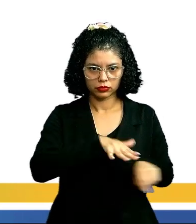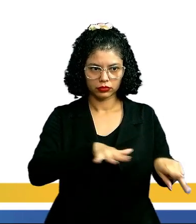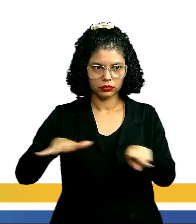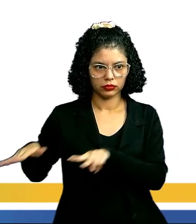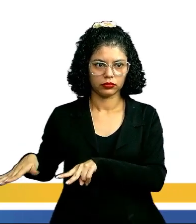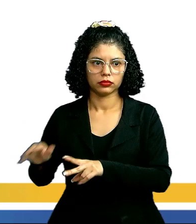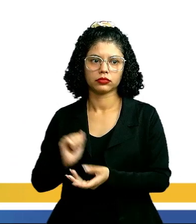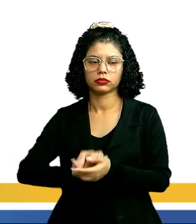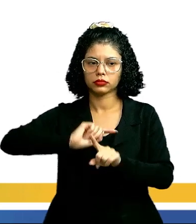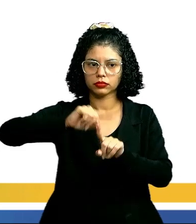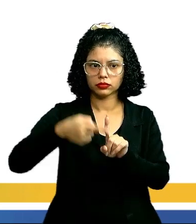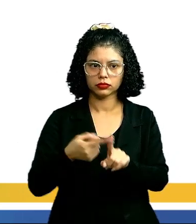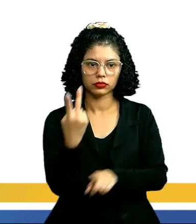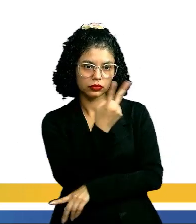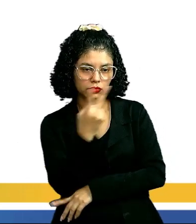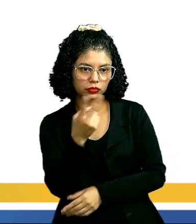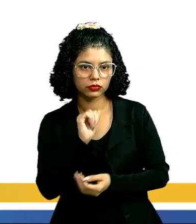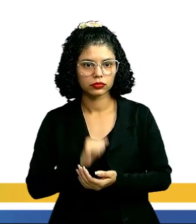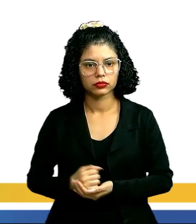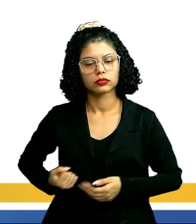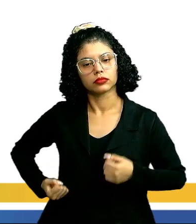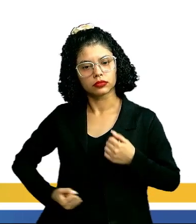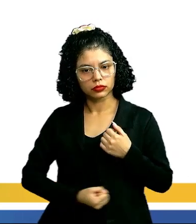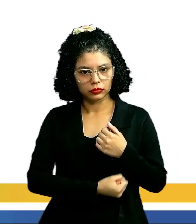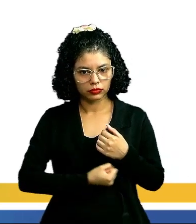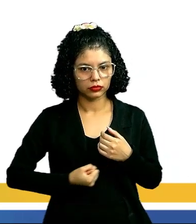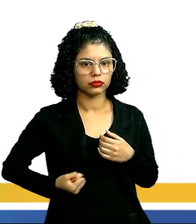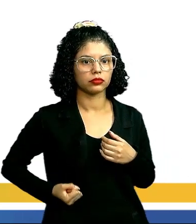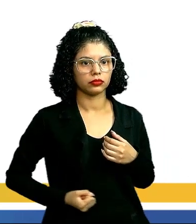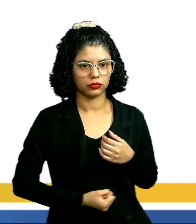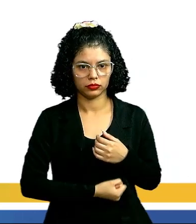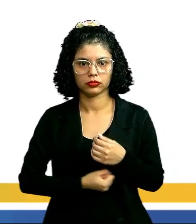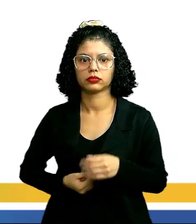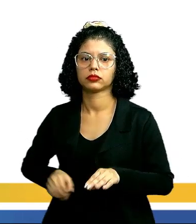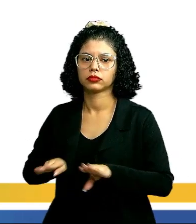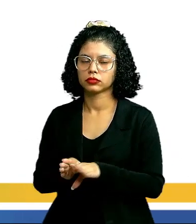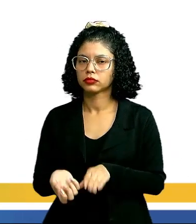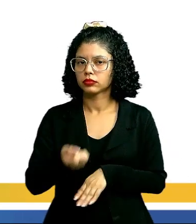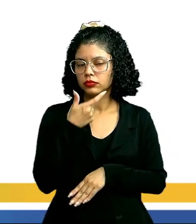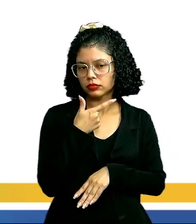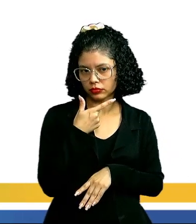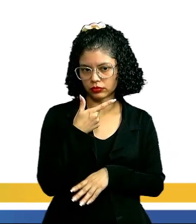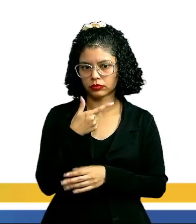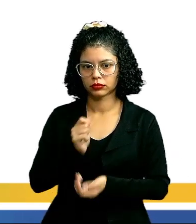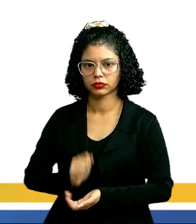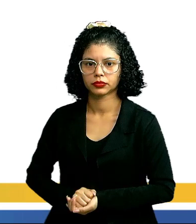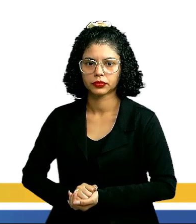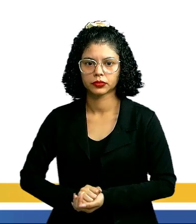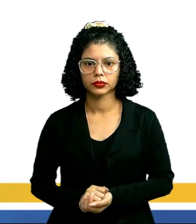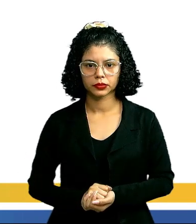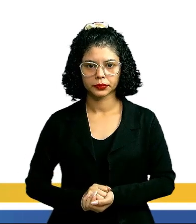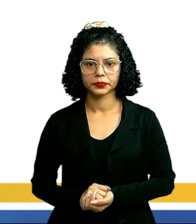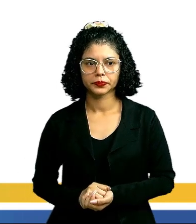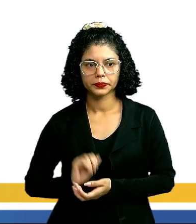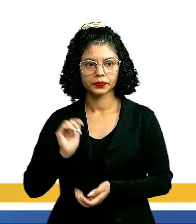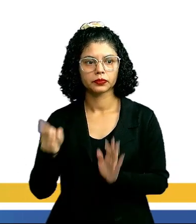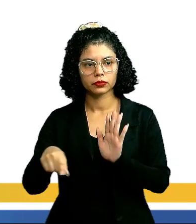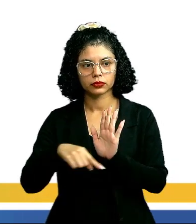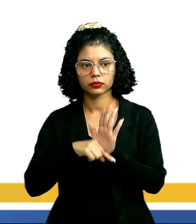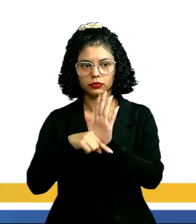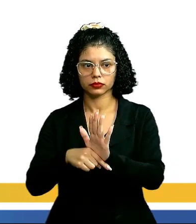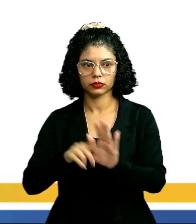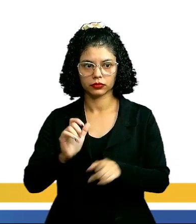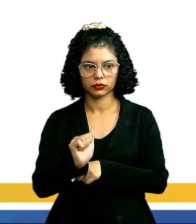de 12 semanas da gestação, por duas maneiras, ultrassonografia e dosagem de uma proteína,